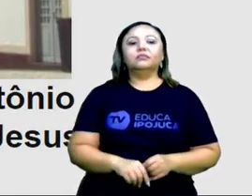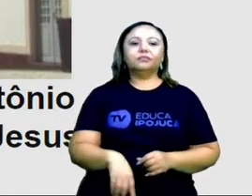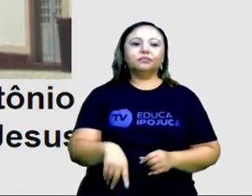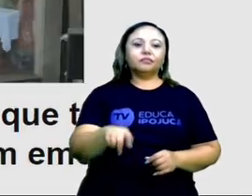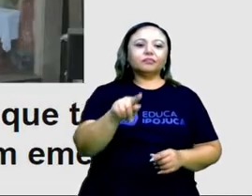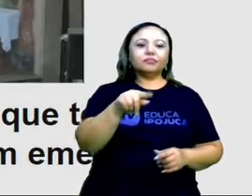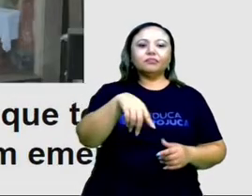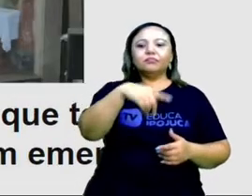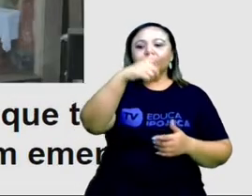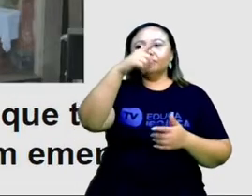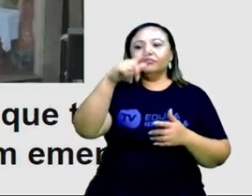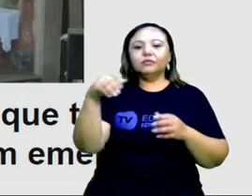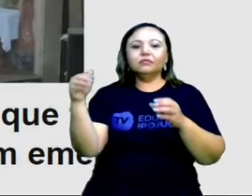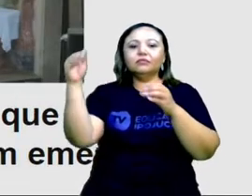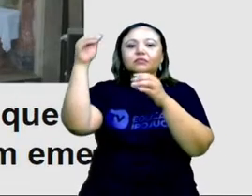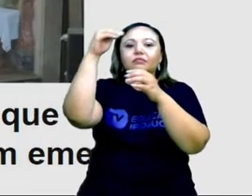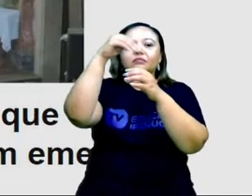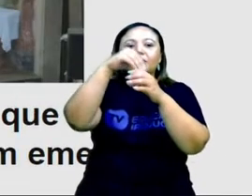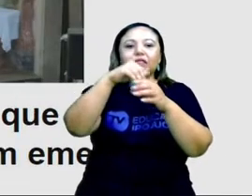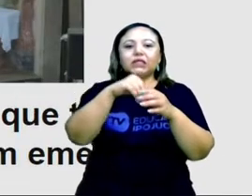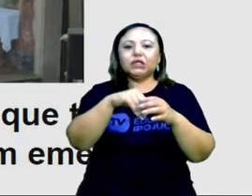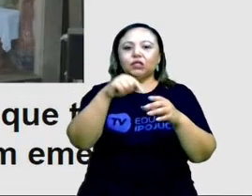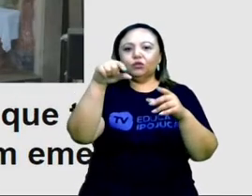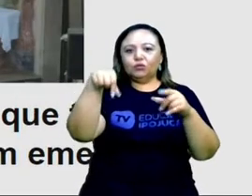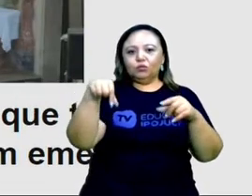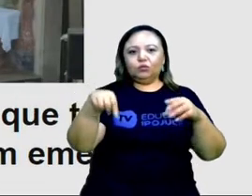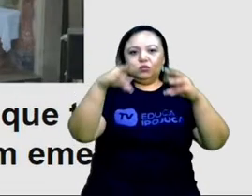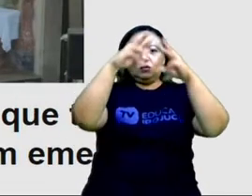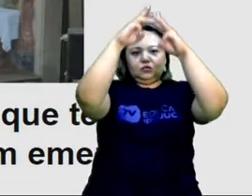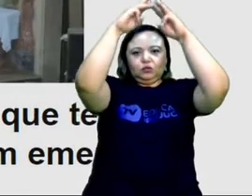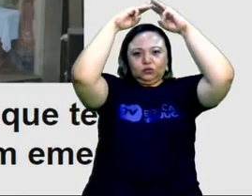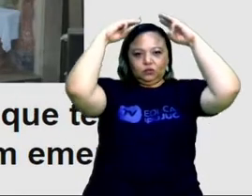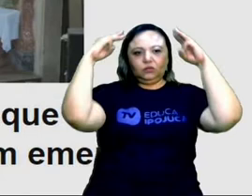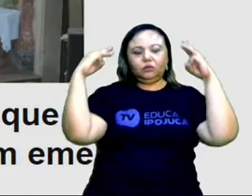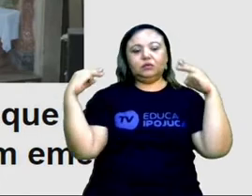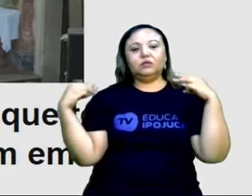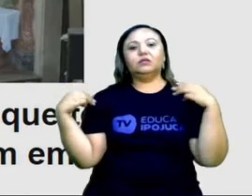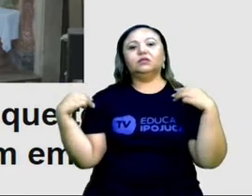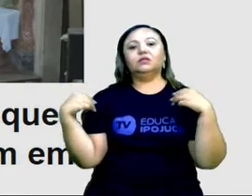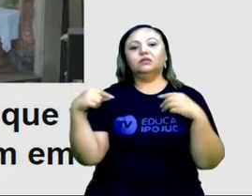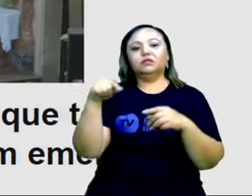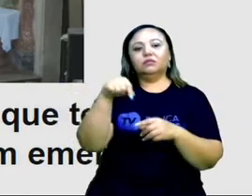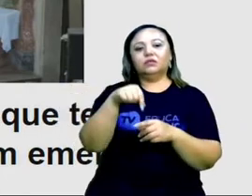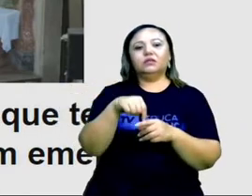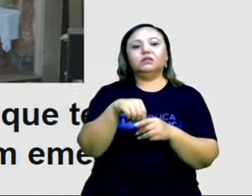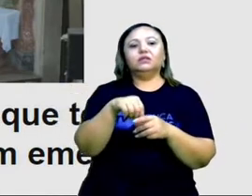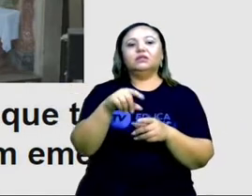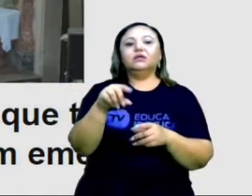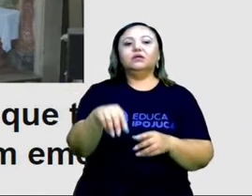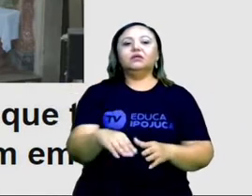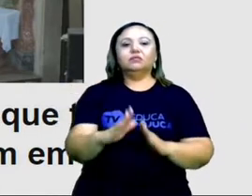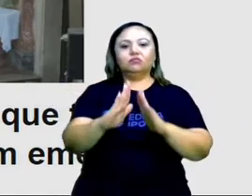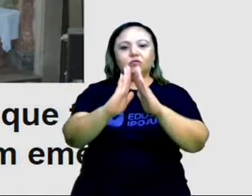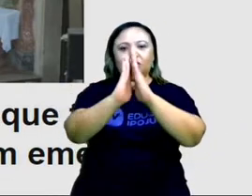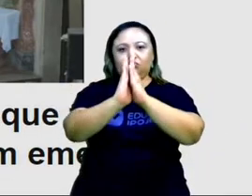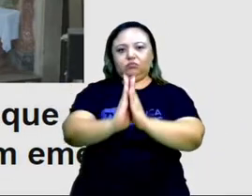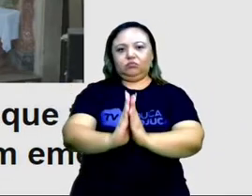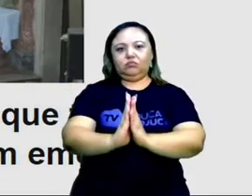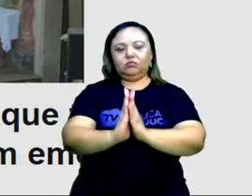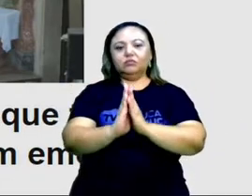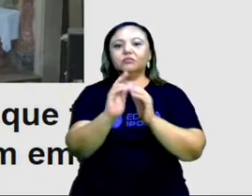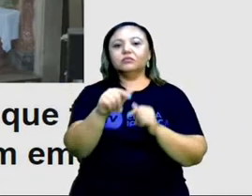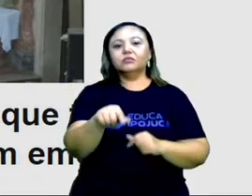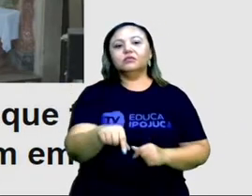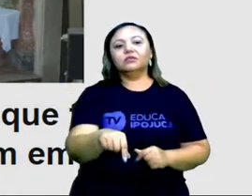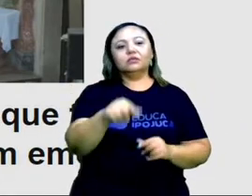desejo. Nas dependências, né, no interior do convento, também nós temos o santuário do